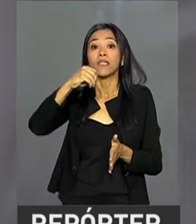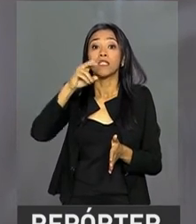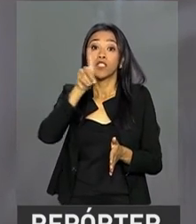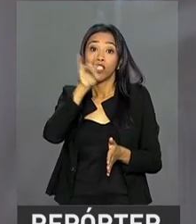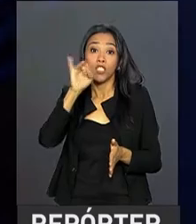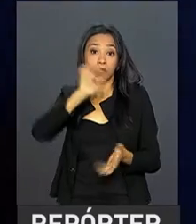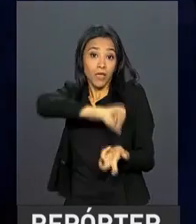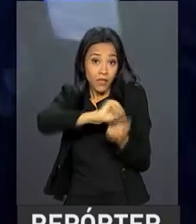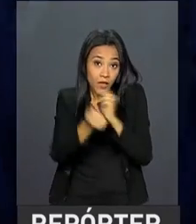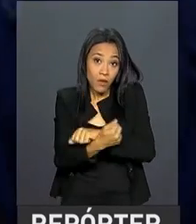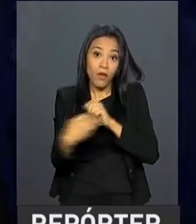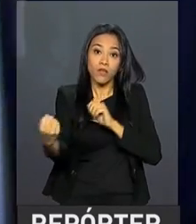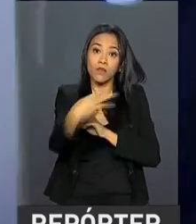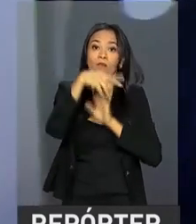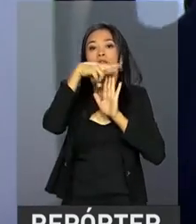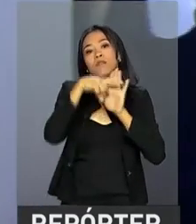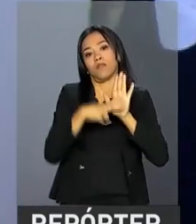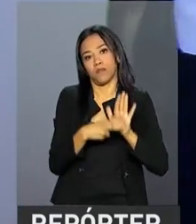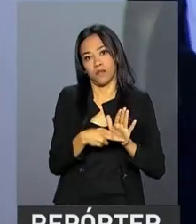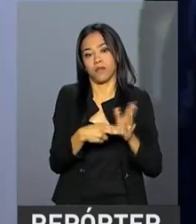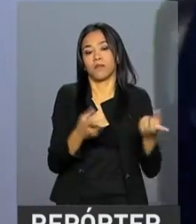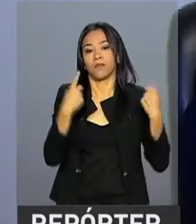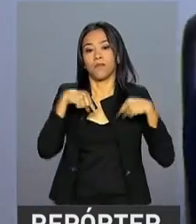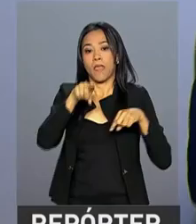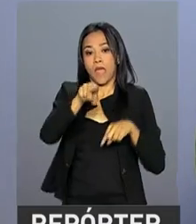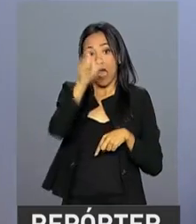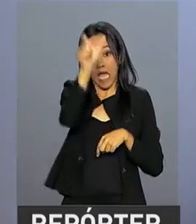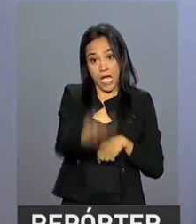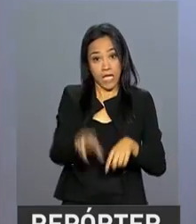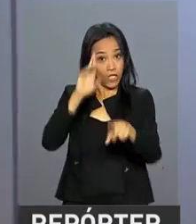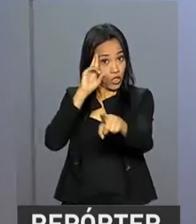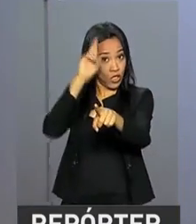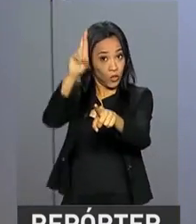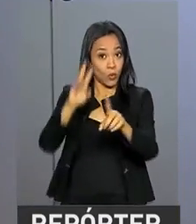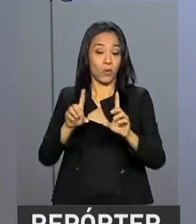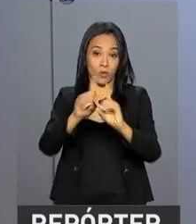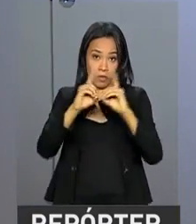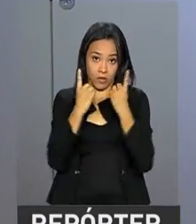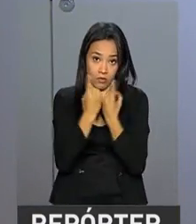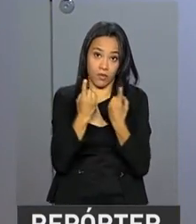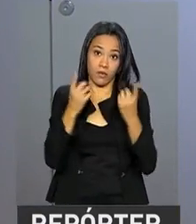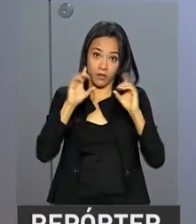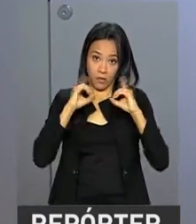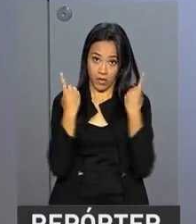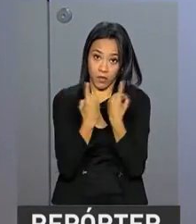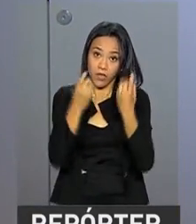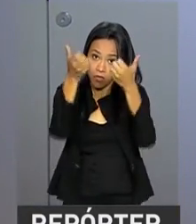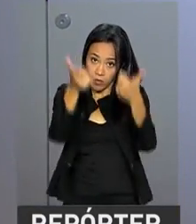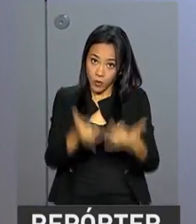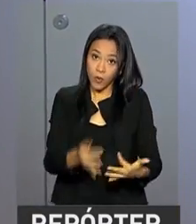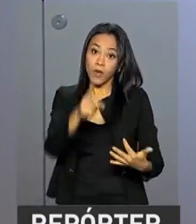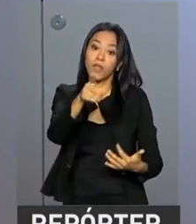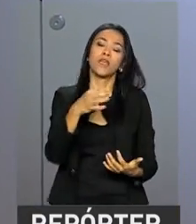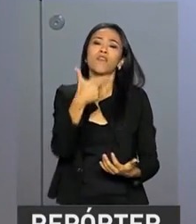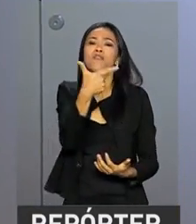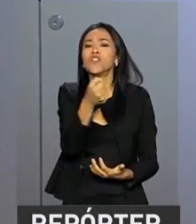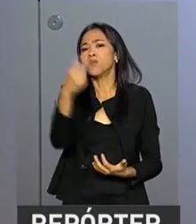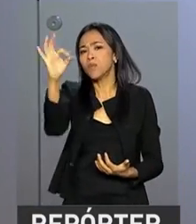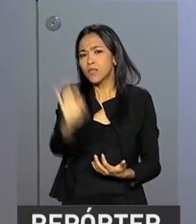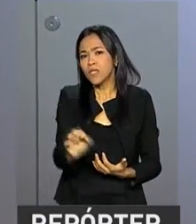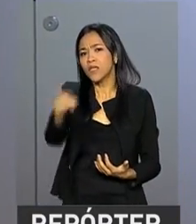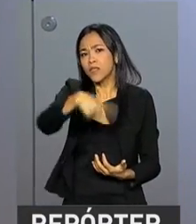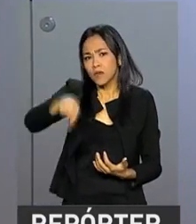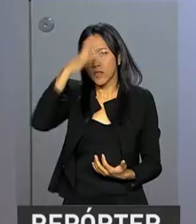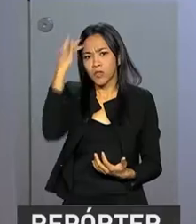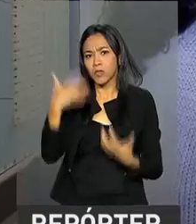regras segundo o diretor do denatran desde que os exames começaram a ser feitos cerca de 20% dos motoristas